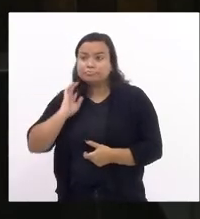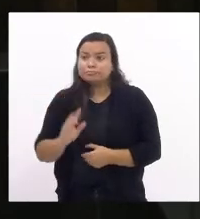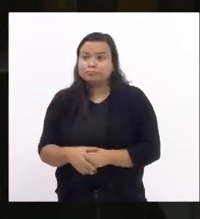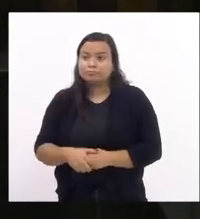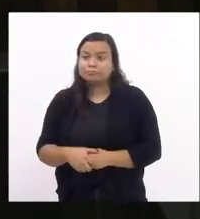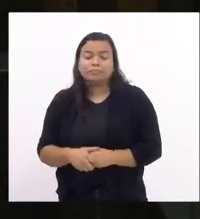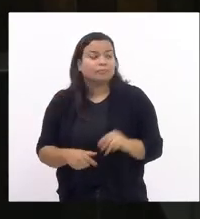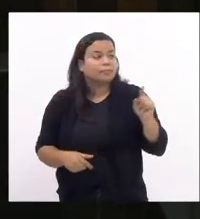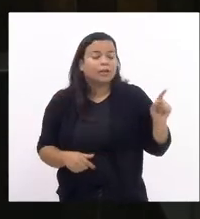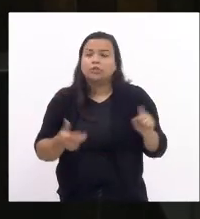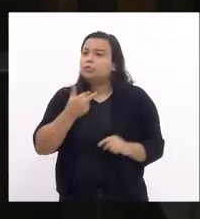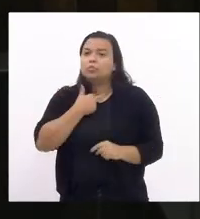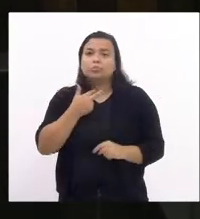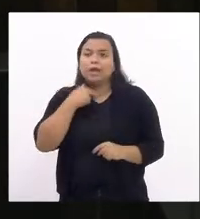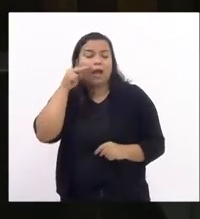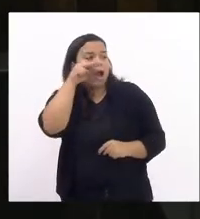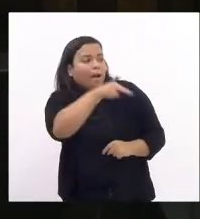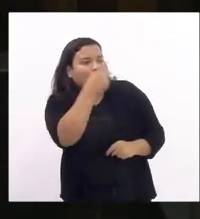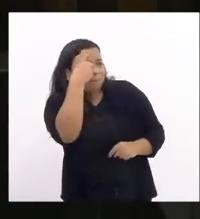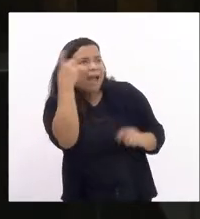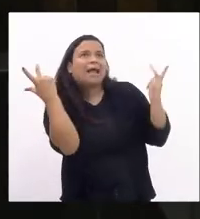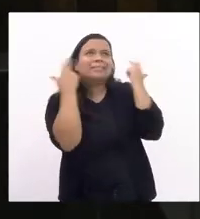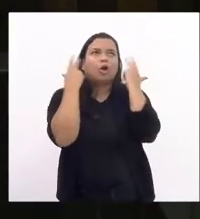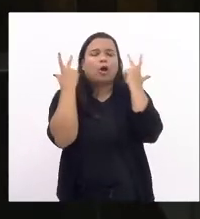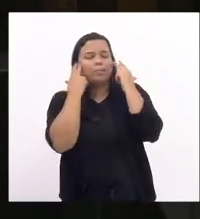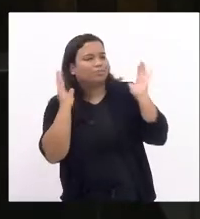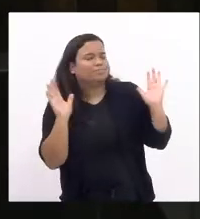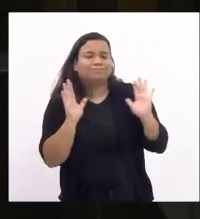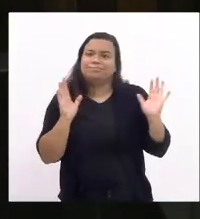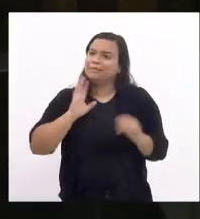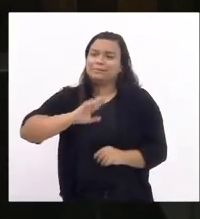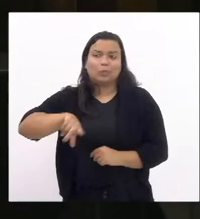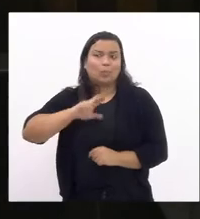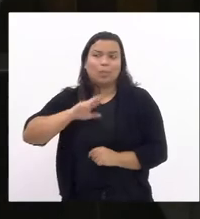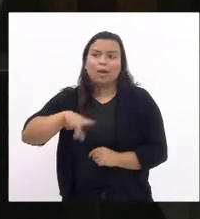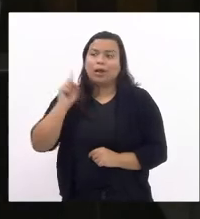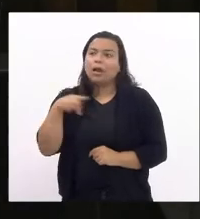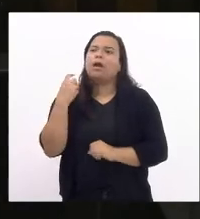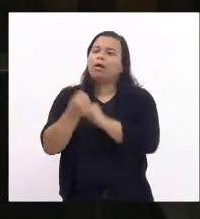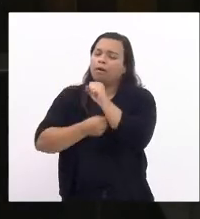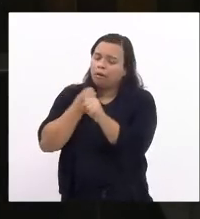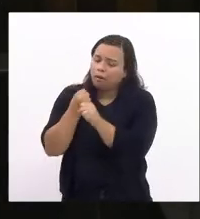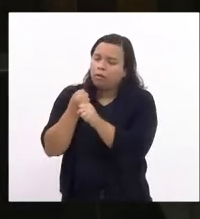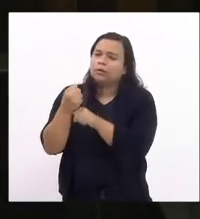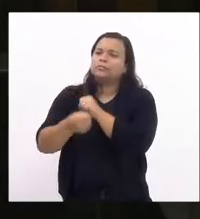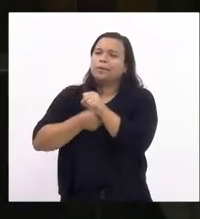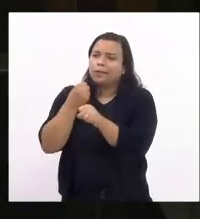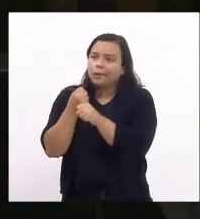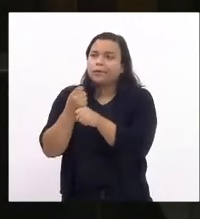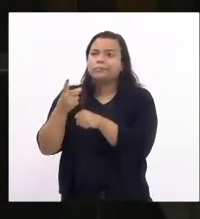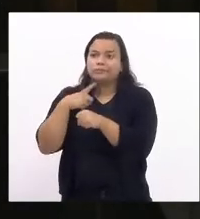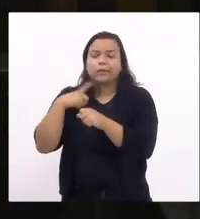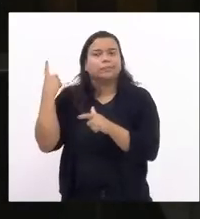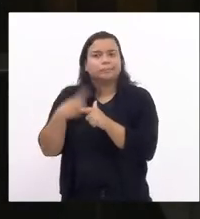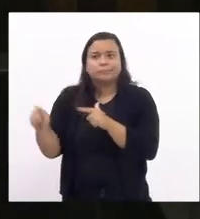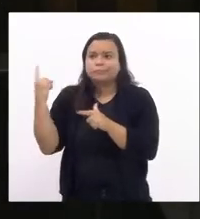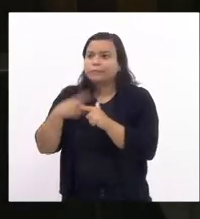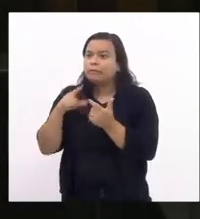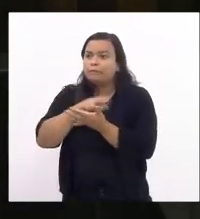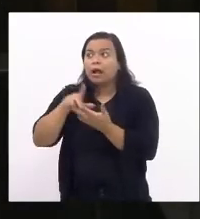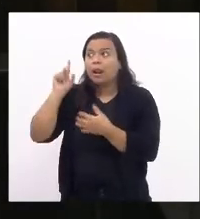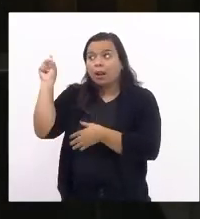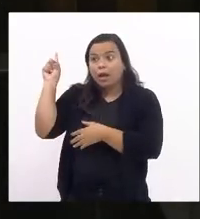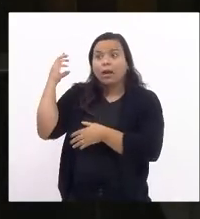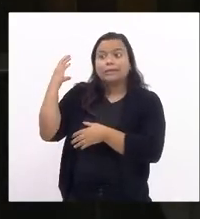Isso não pode ser tratado como natural. A gente vive todos os anos tragédias. Em Niterói, a gente